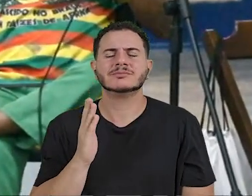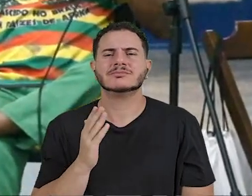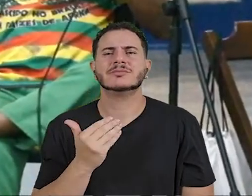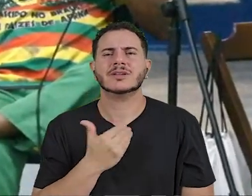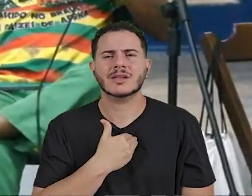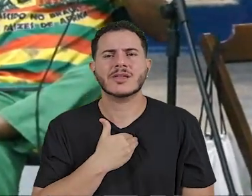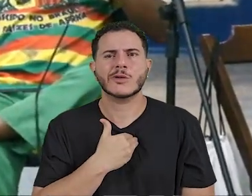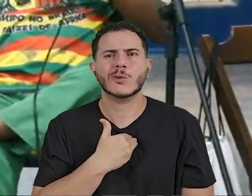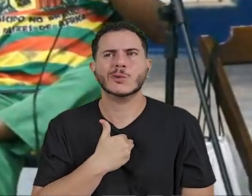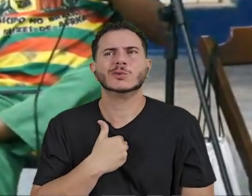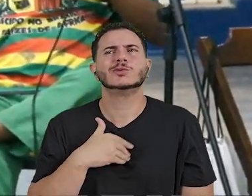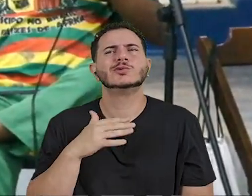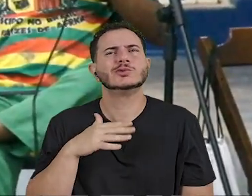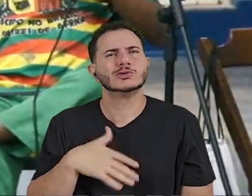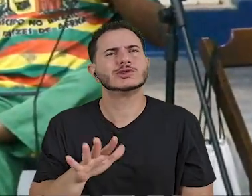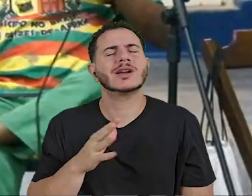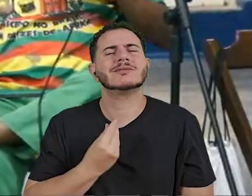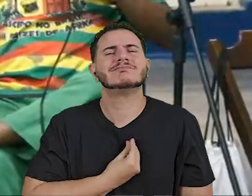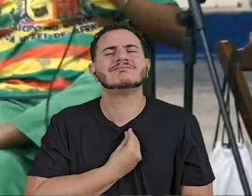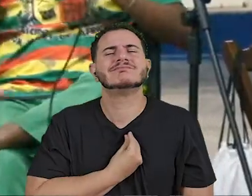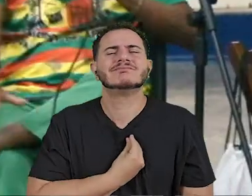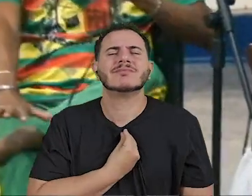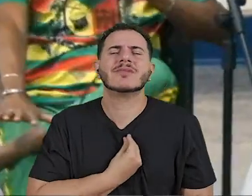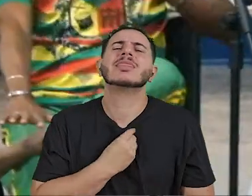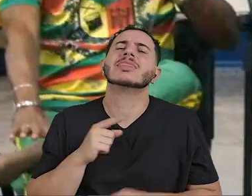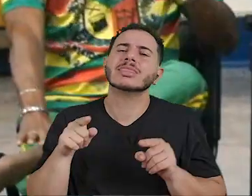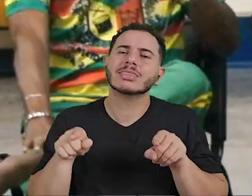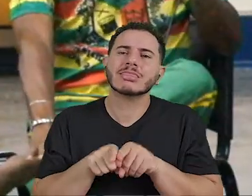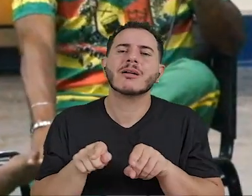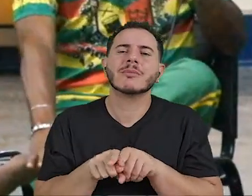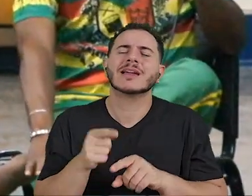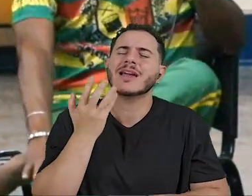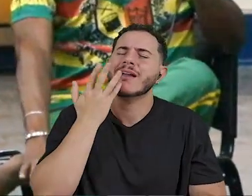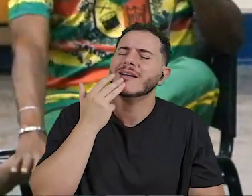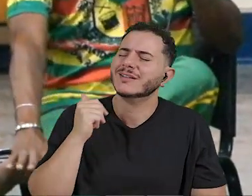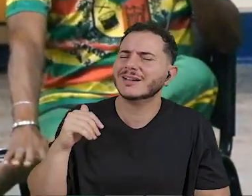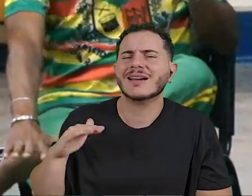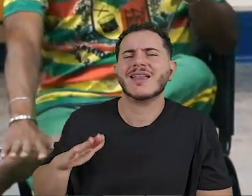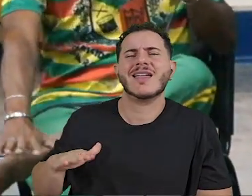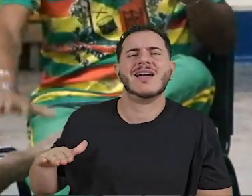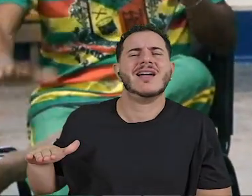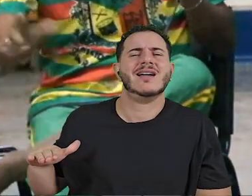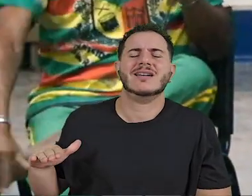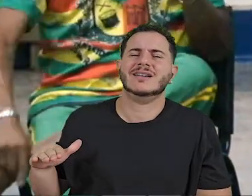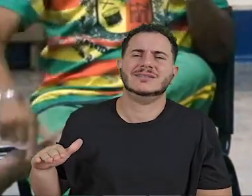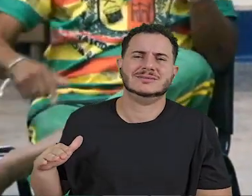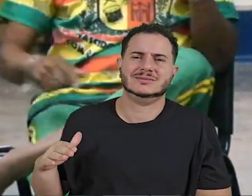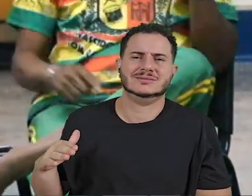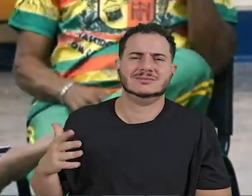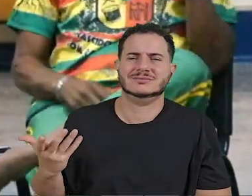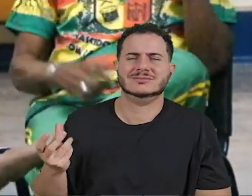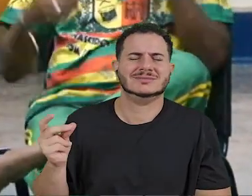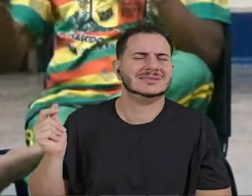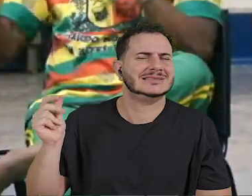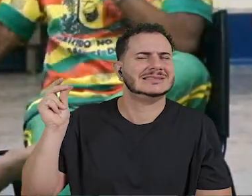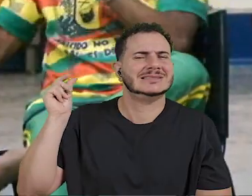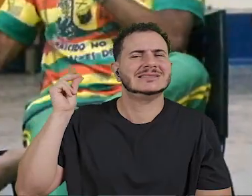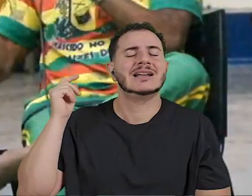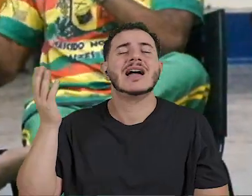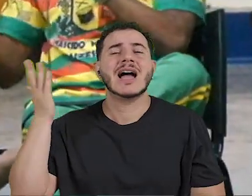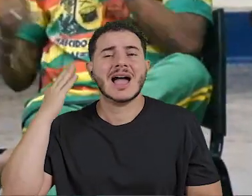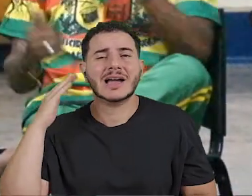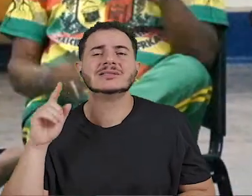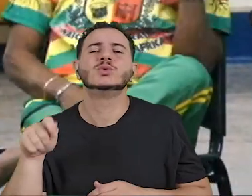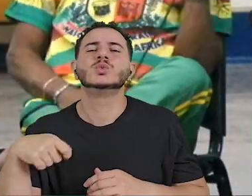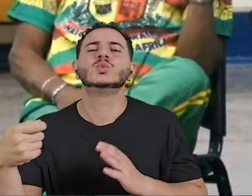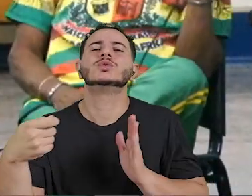eu vivenciei maracatu desde criancinha. Mas eu não vim do maracatu, eu vim do samba.